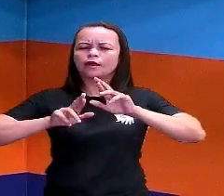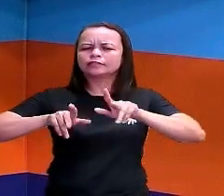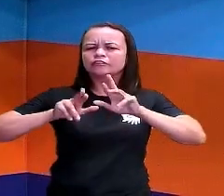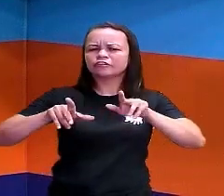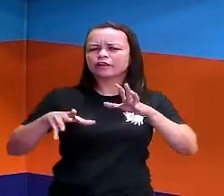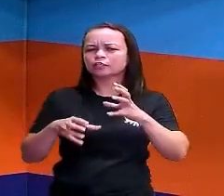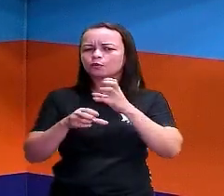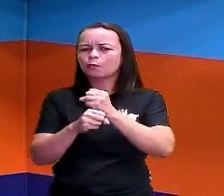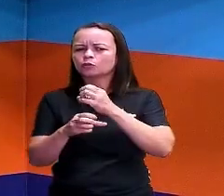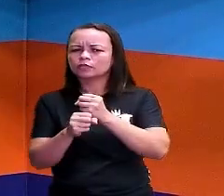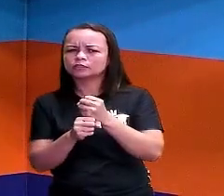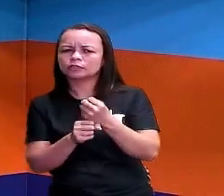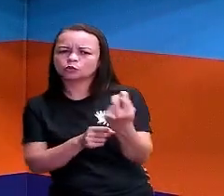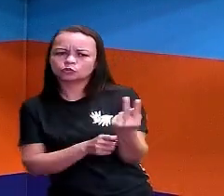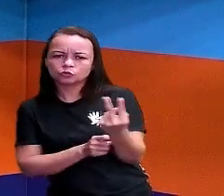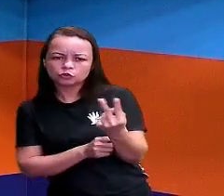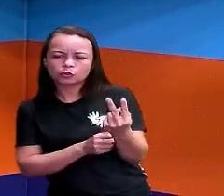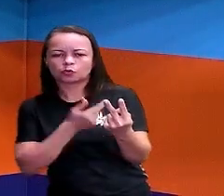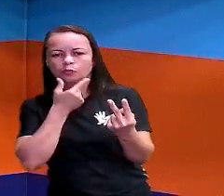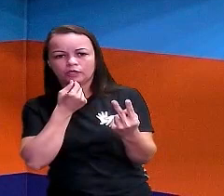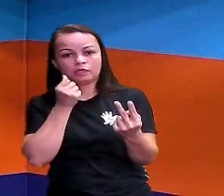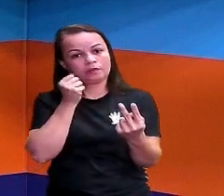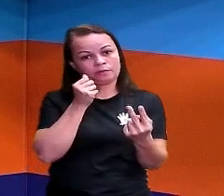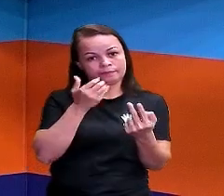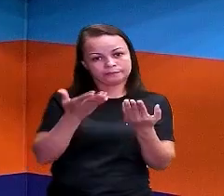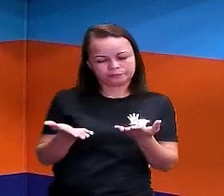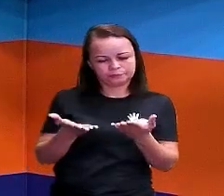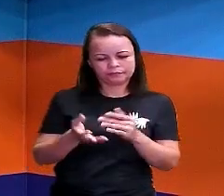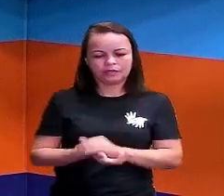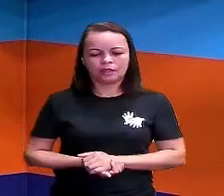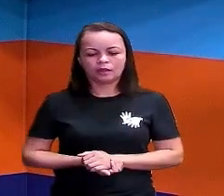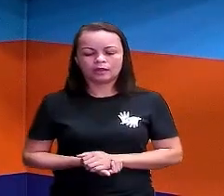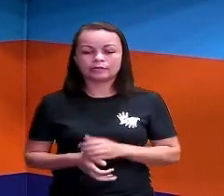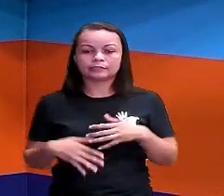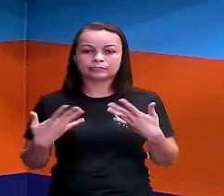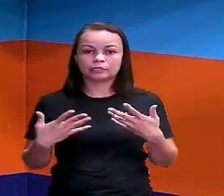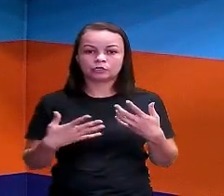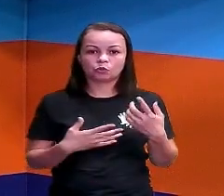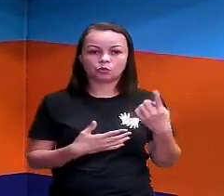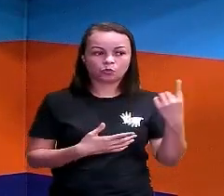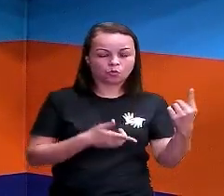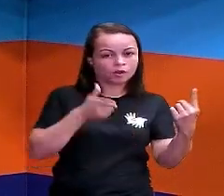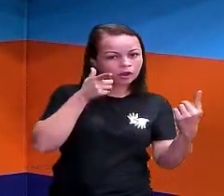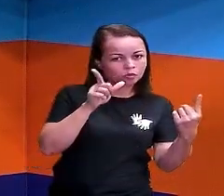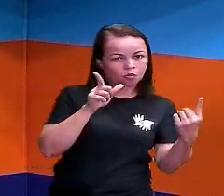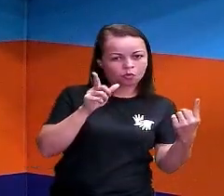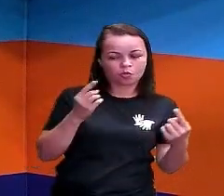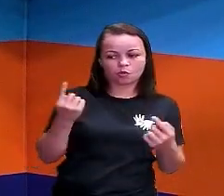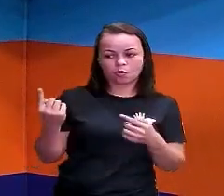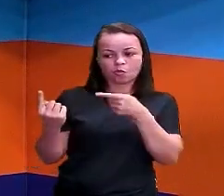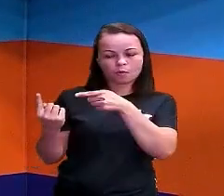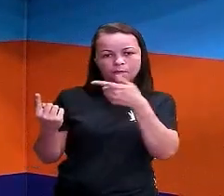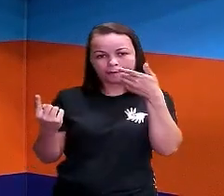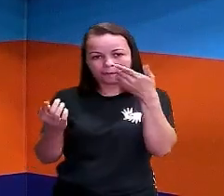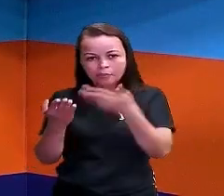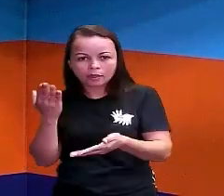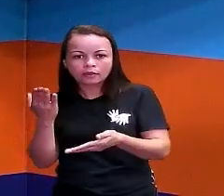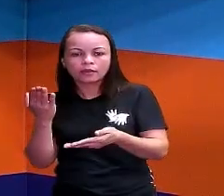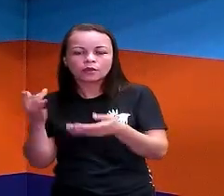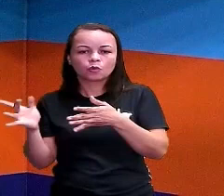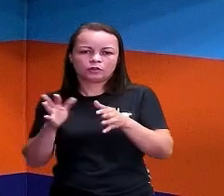de pontuação entre eles, né? Se um ganhou e o outro perdeu, né? Houve uma diferença